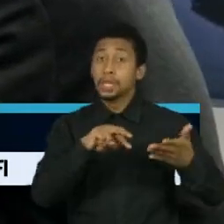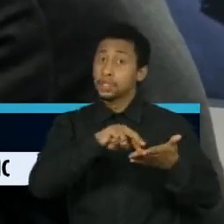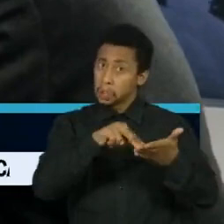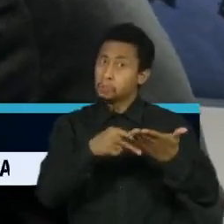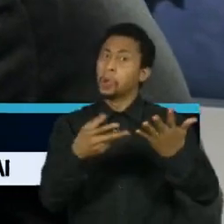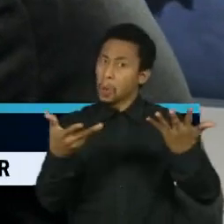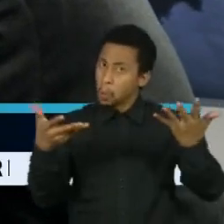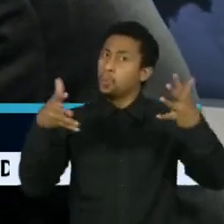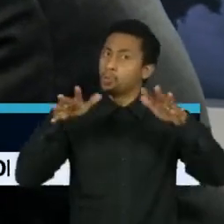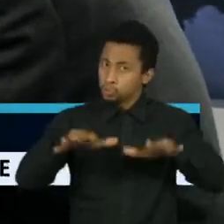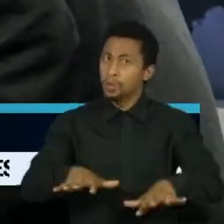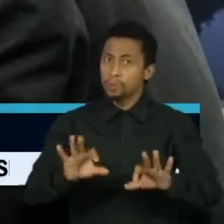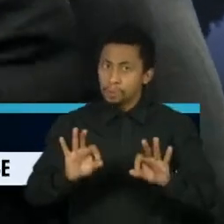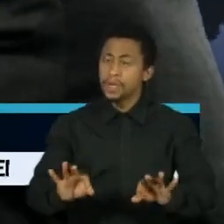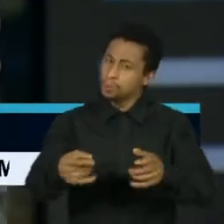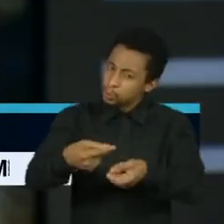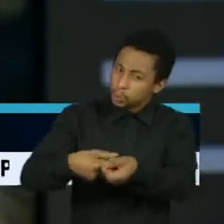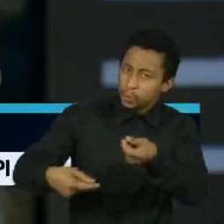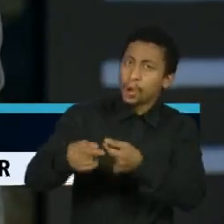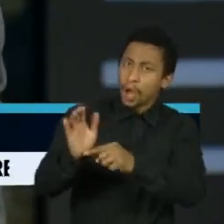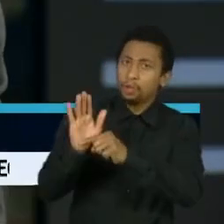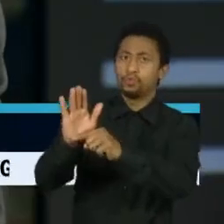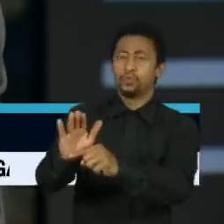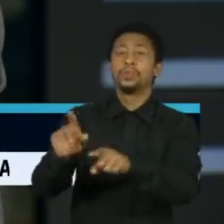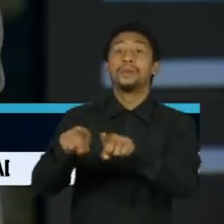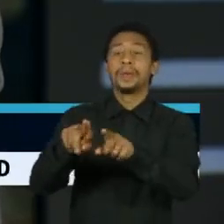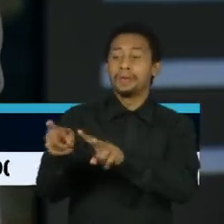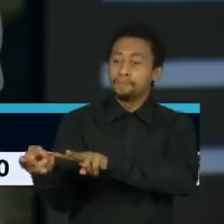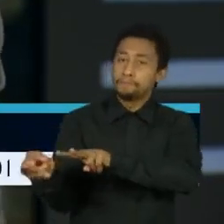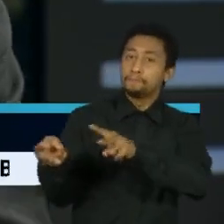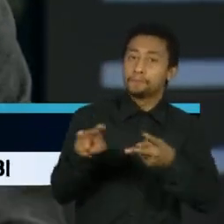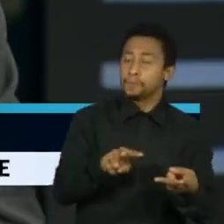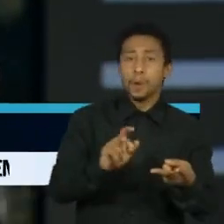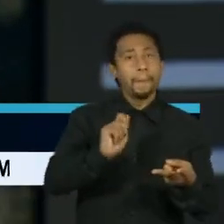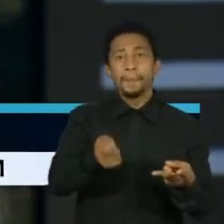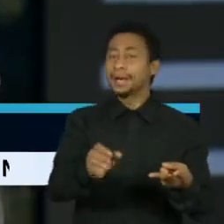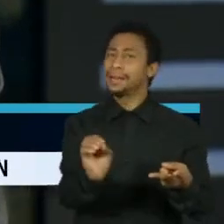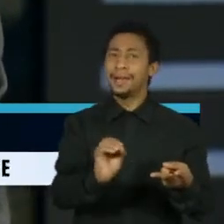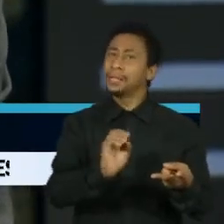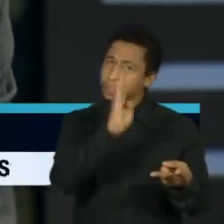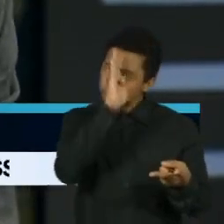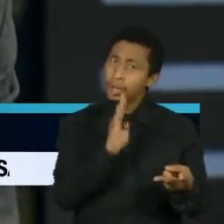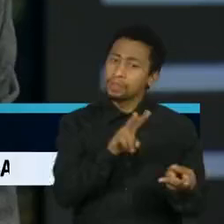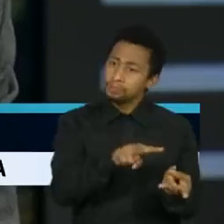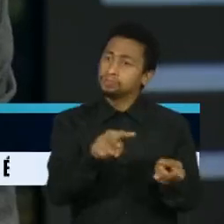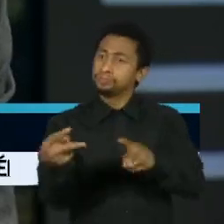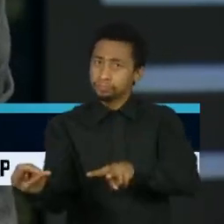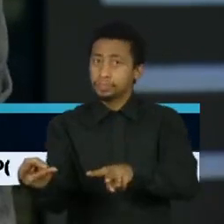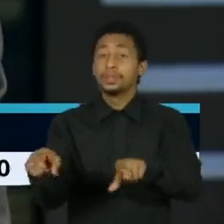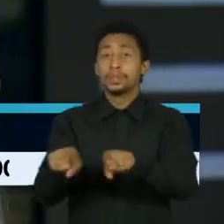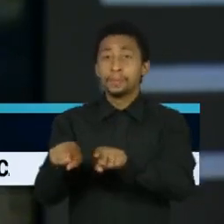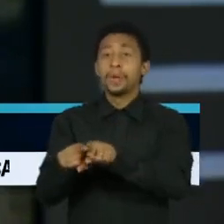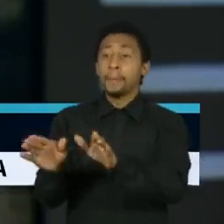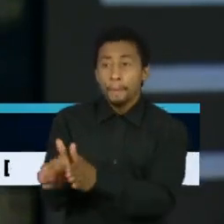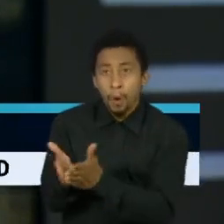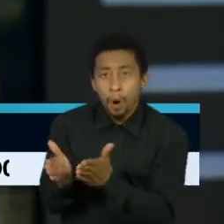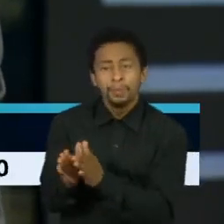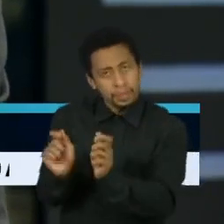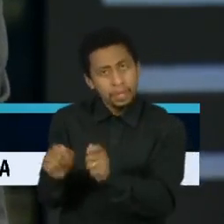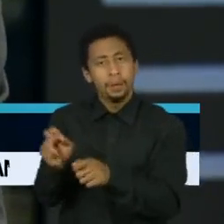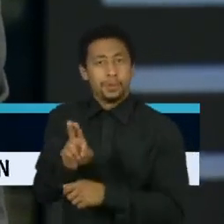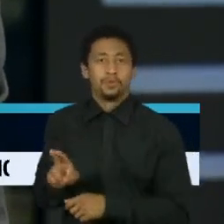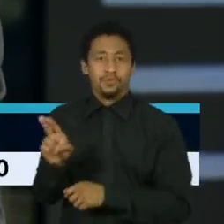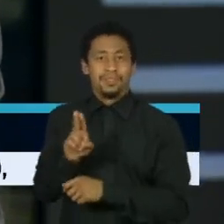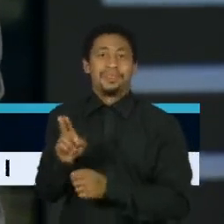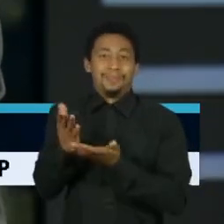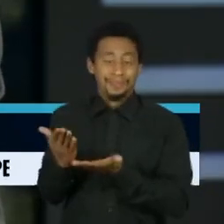Então, baixa o custo barbaramente, possibilita que clientes de baixa renda se bancarizem, né? E comecem a migrar para fintechs e